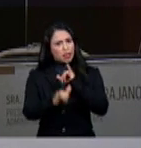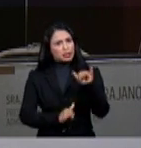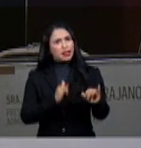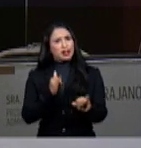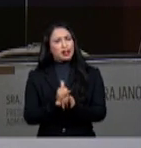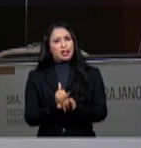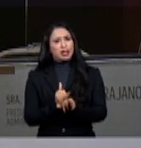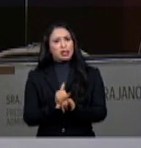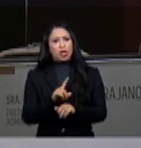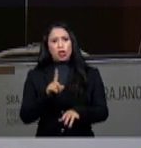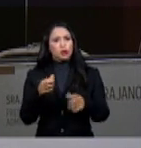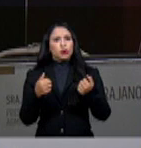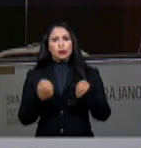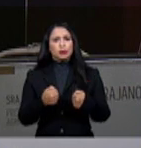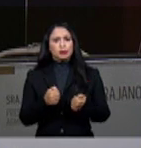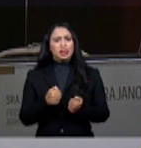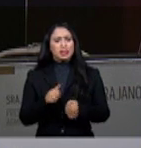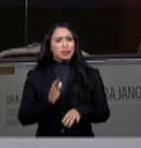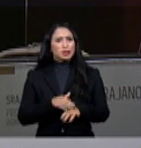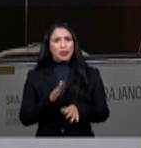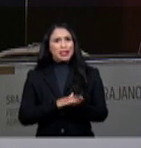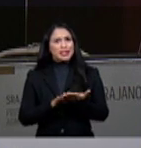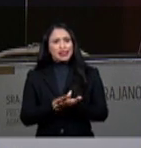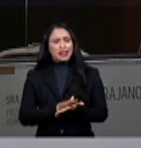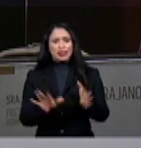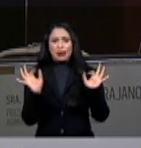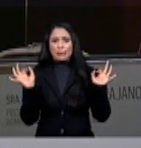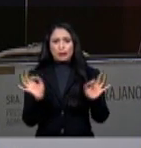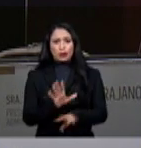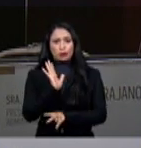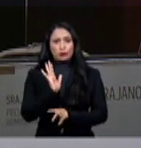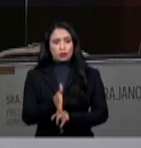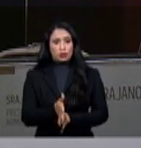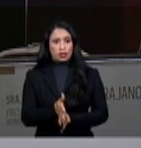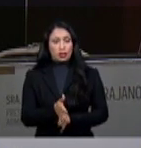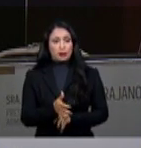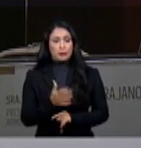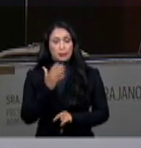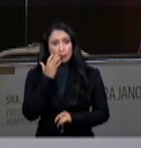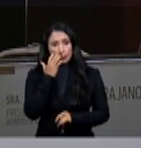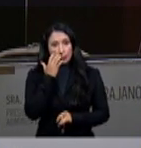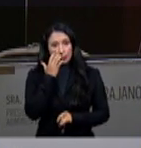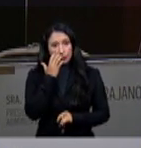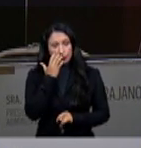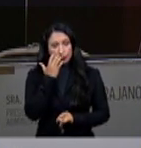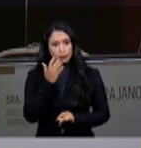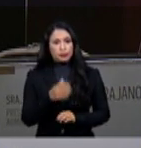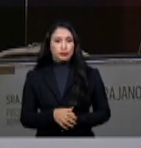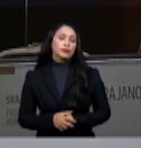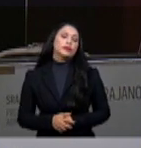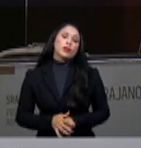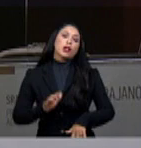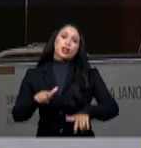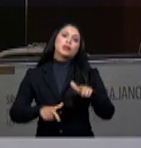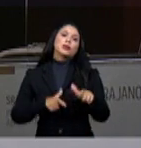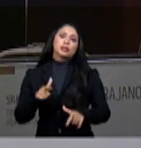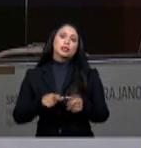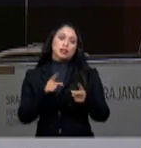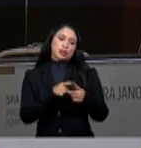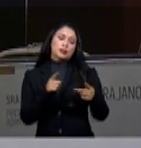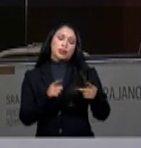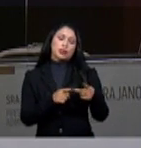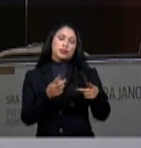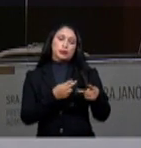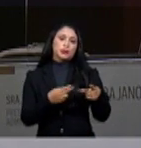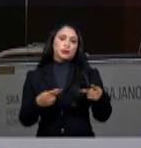isso ele não precisa mais nada de tá pronto diferente a gente a gente tá trabalhando muito essas duas